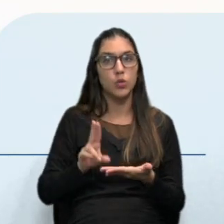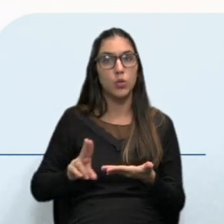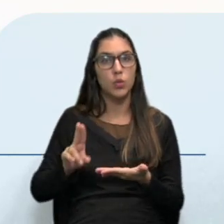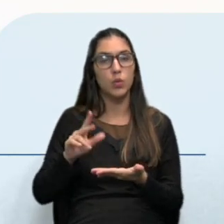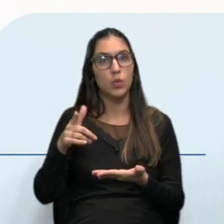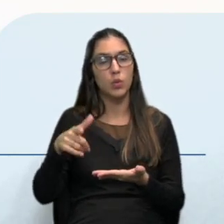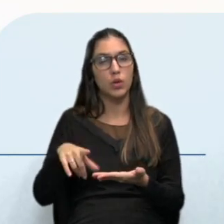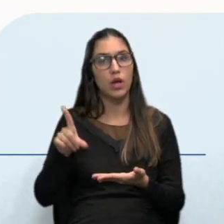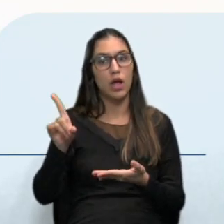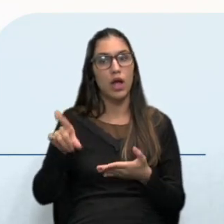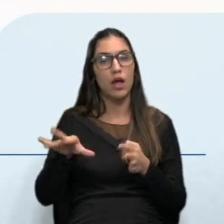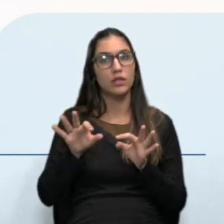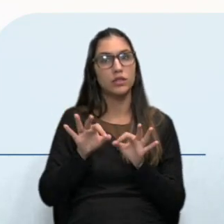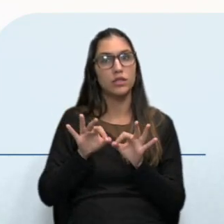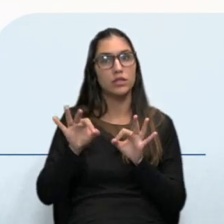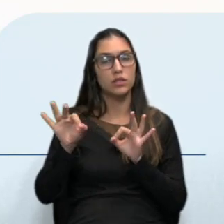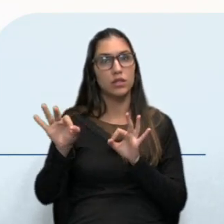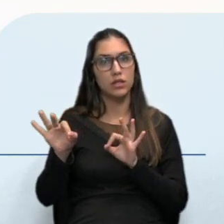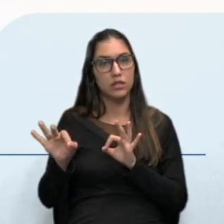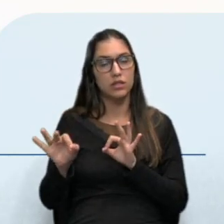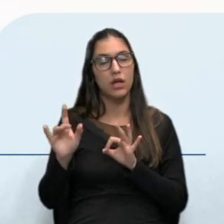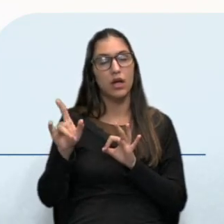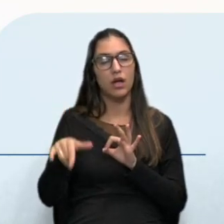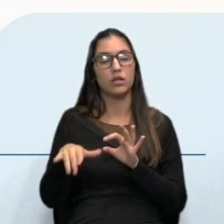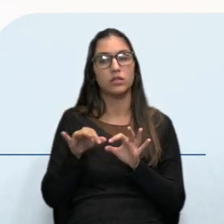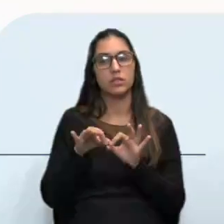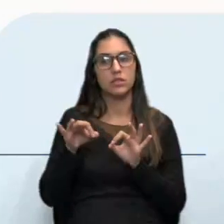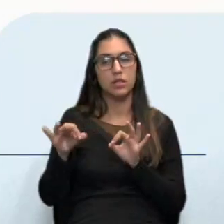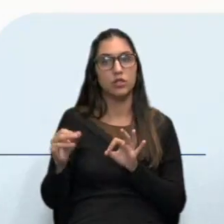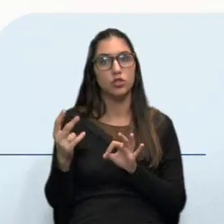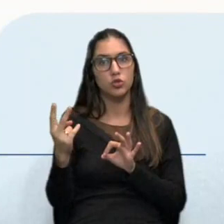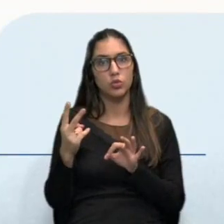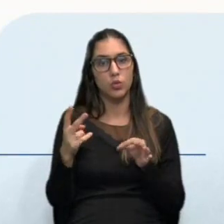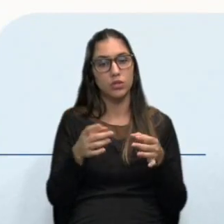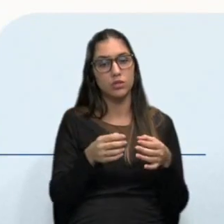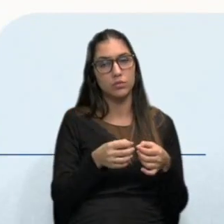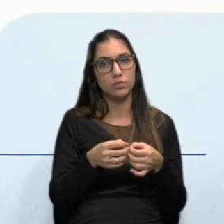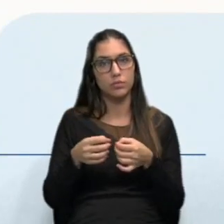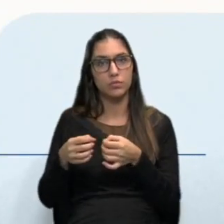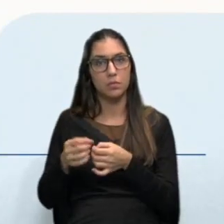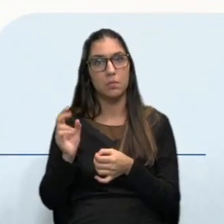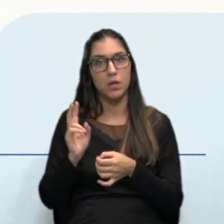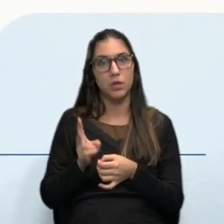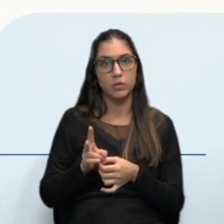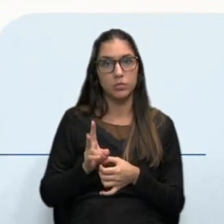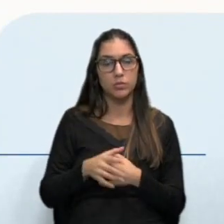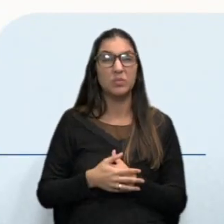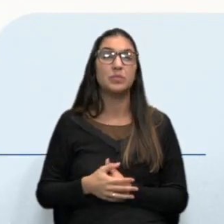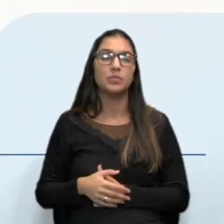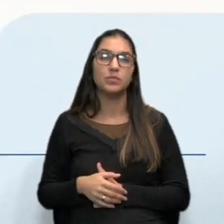é a distância de reuso é essa distância entre duas células de mesmo canal.